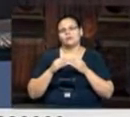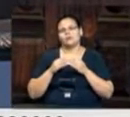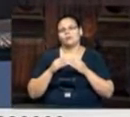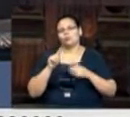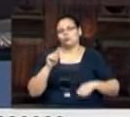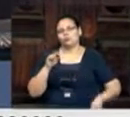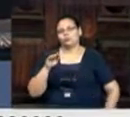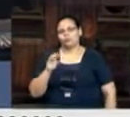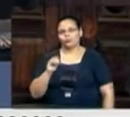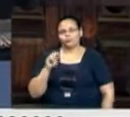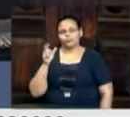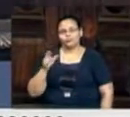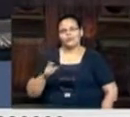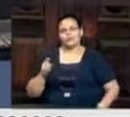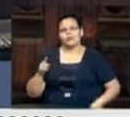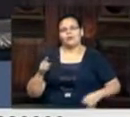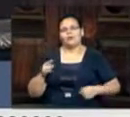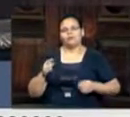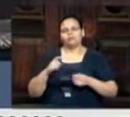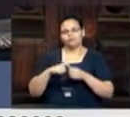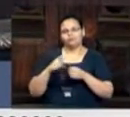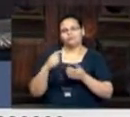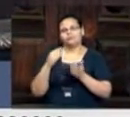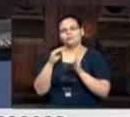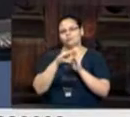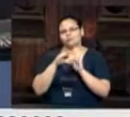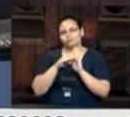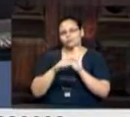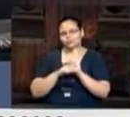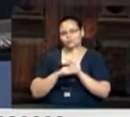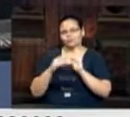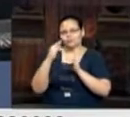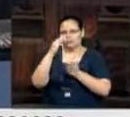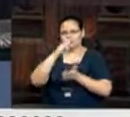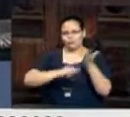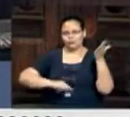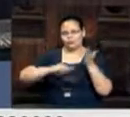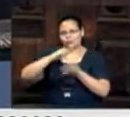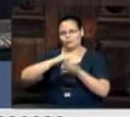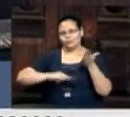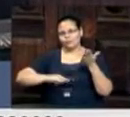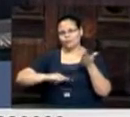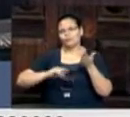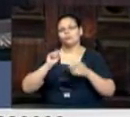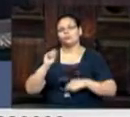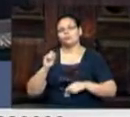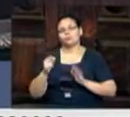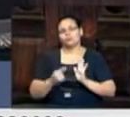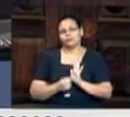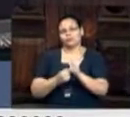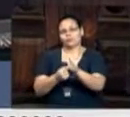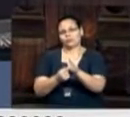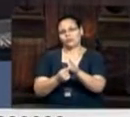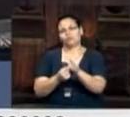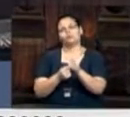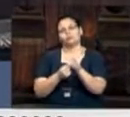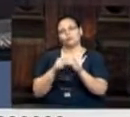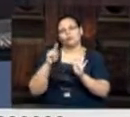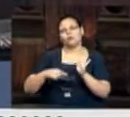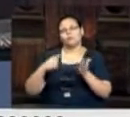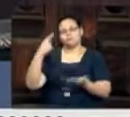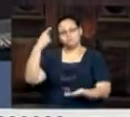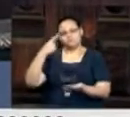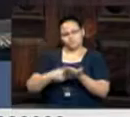Estabelecemos um conjunto de cláusulas num documento que se apresentou sob a forma de um